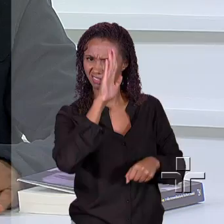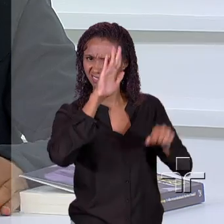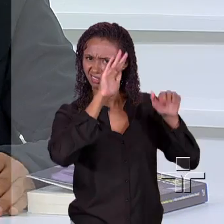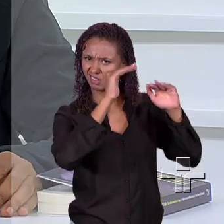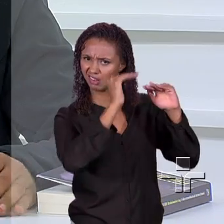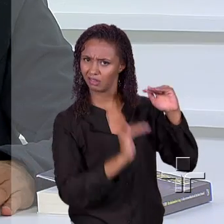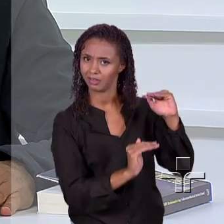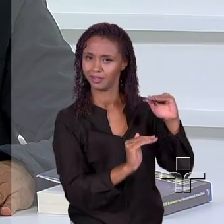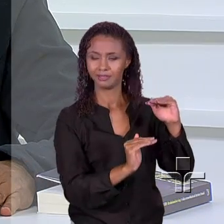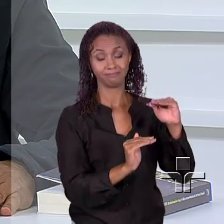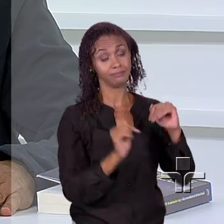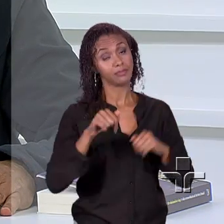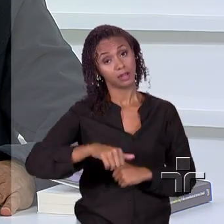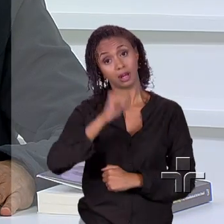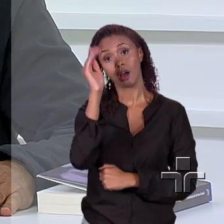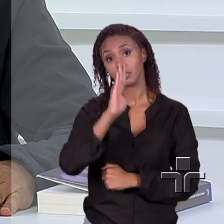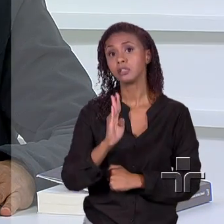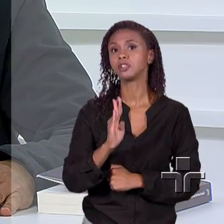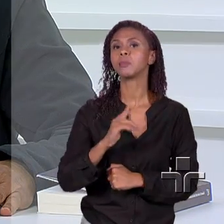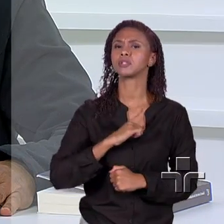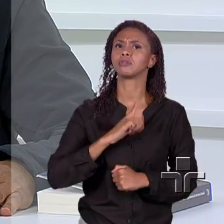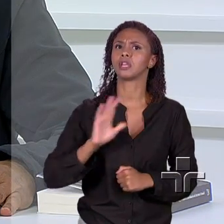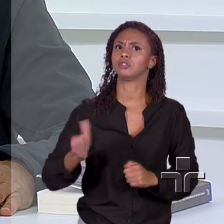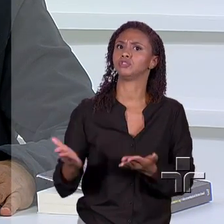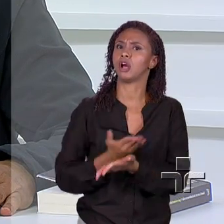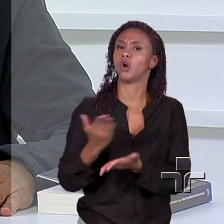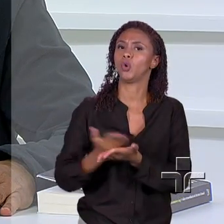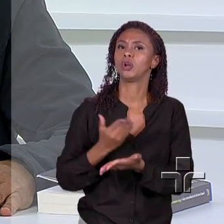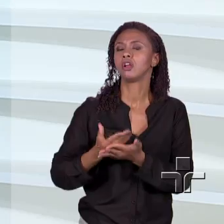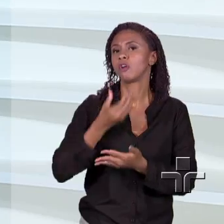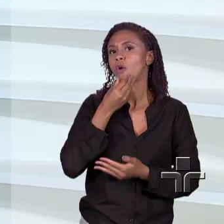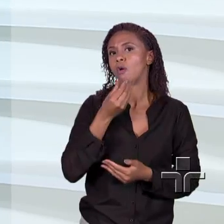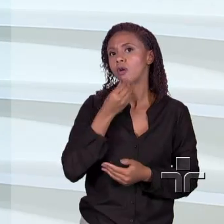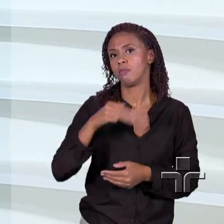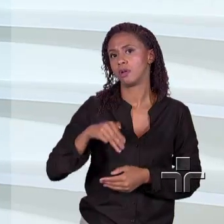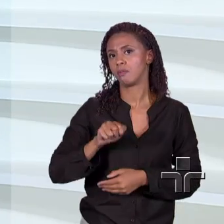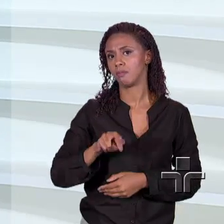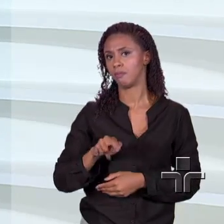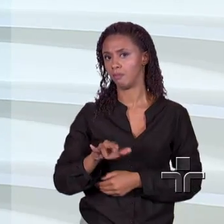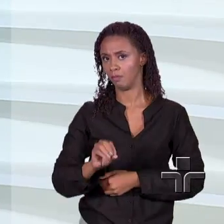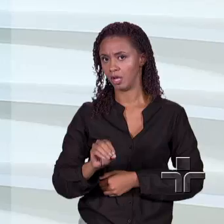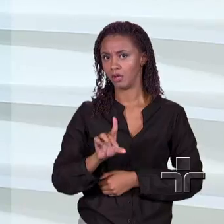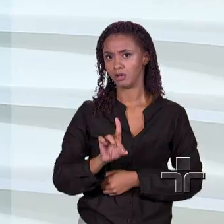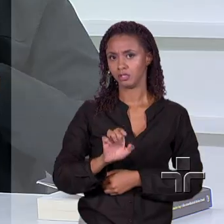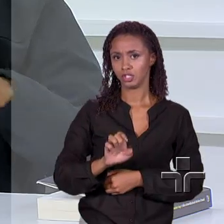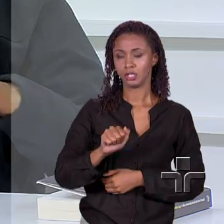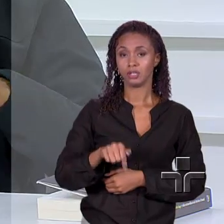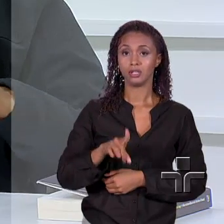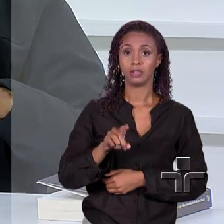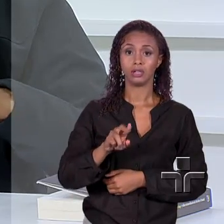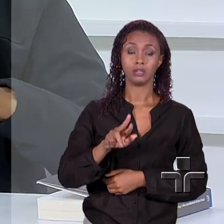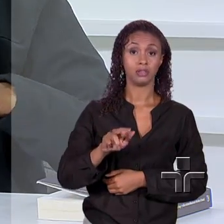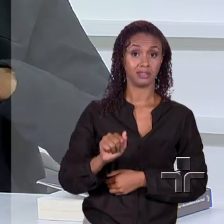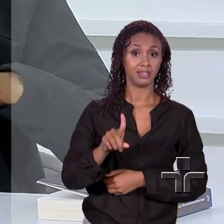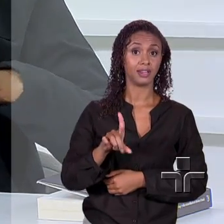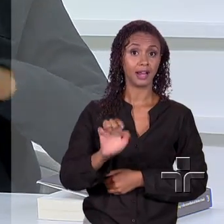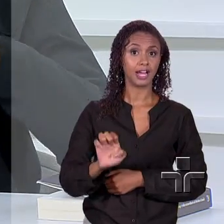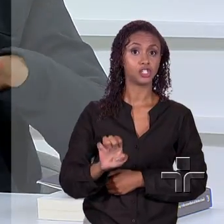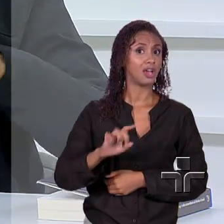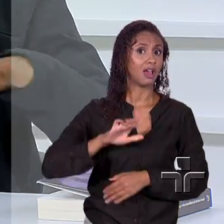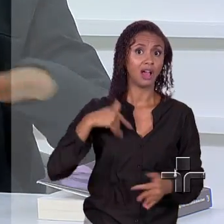Nós não temos no Brasil uma grande biografia do Mário de Andrade até hoje, Exatamente. porque se discute a homossexualidade dele,